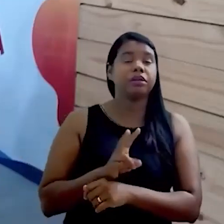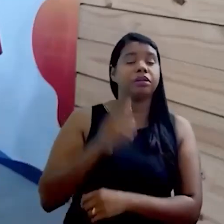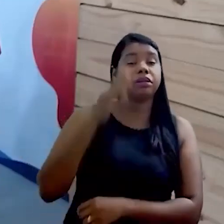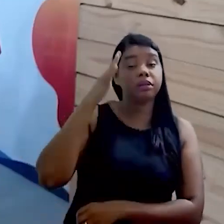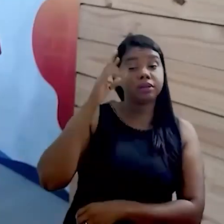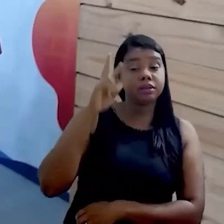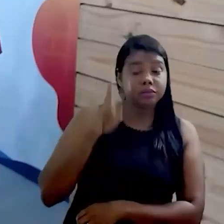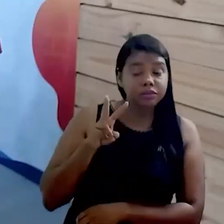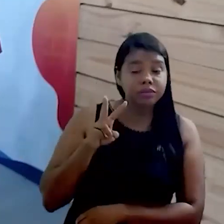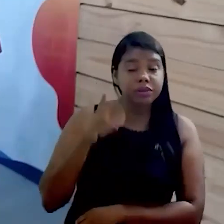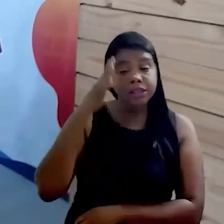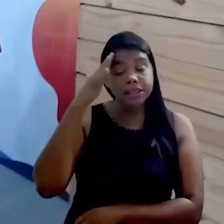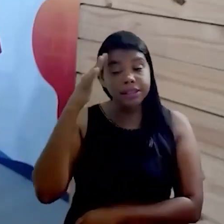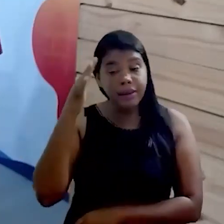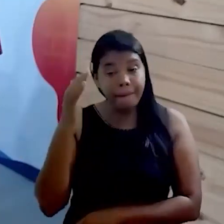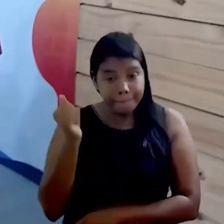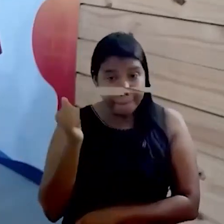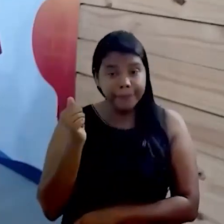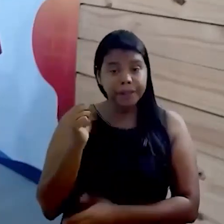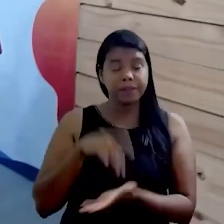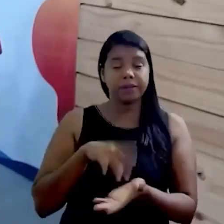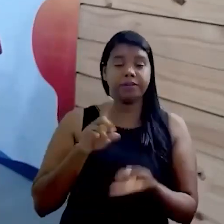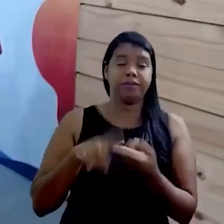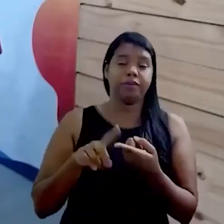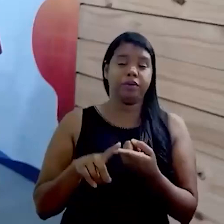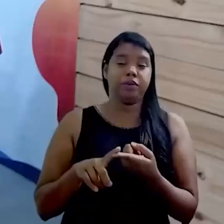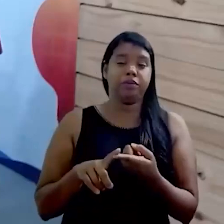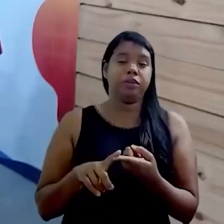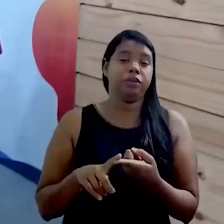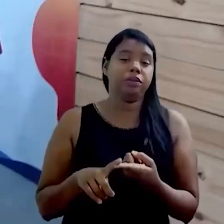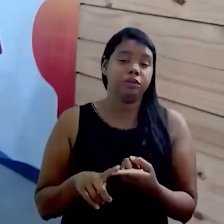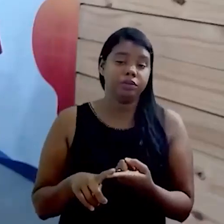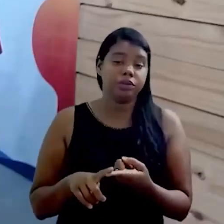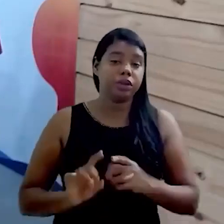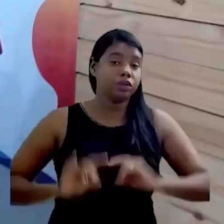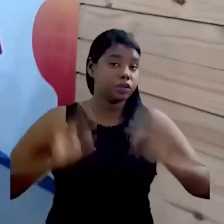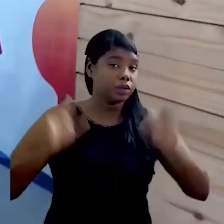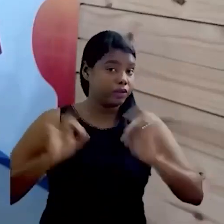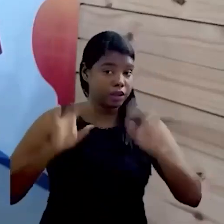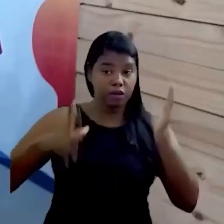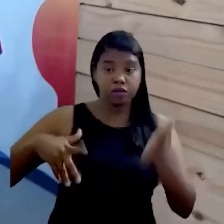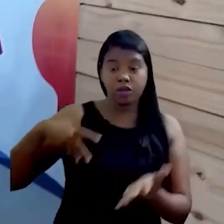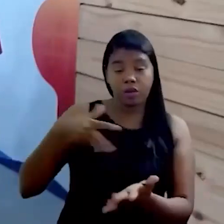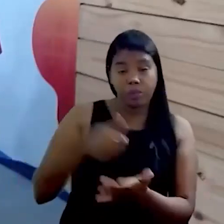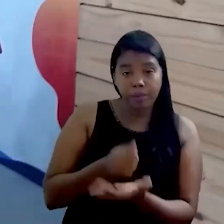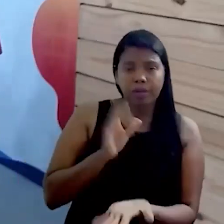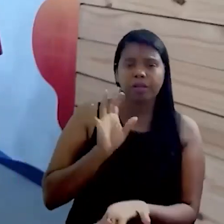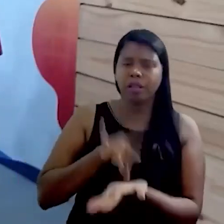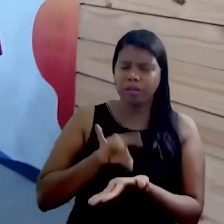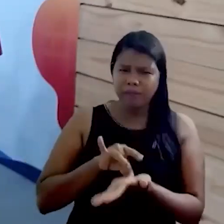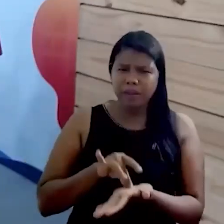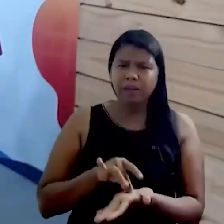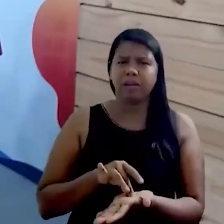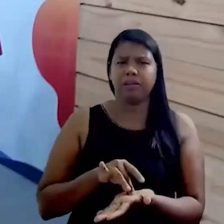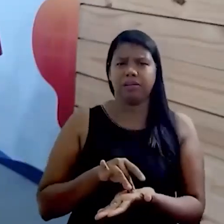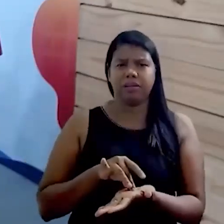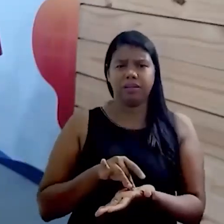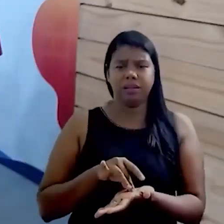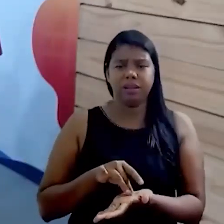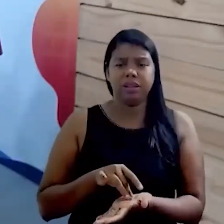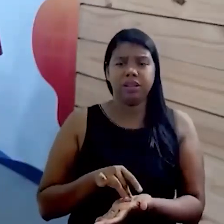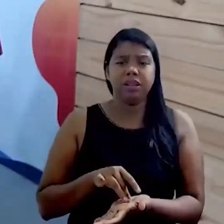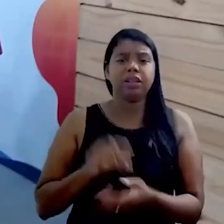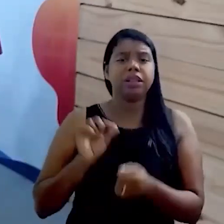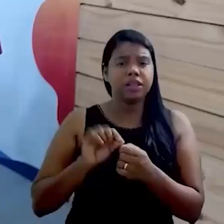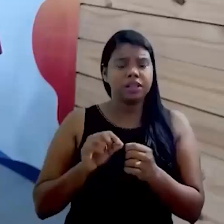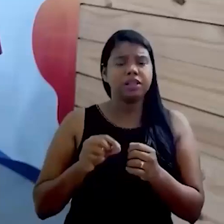consciente, ele está querendo saber a origem, a procedência dos produtos que ele está comercializando, que ele está comprando, na verdade, né? Se faz teste em animais, se